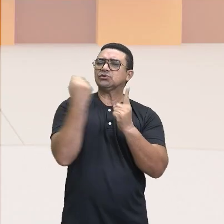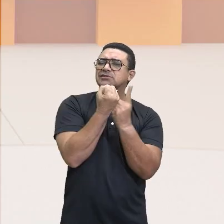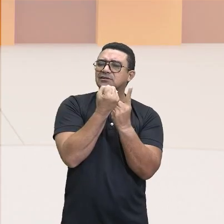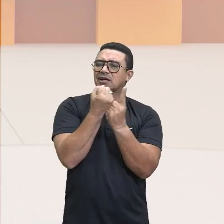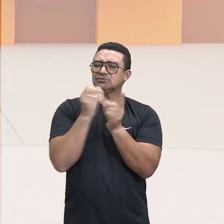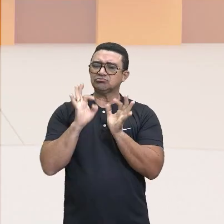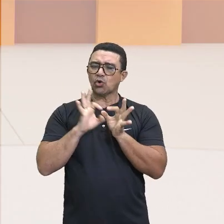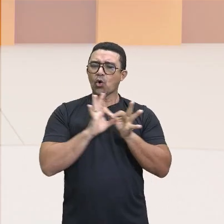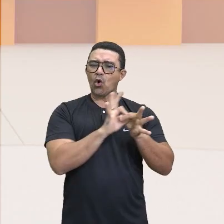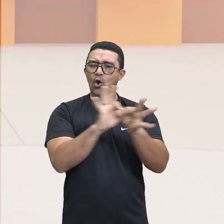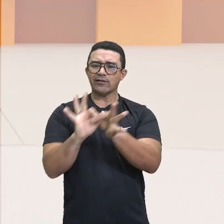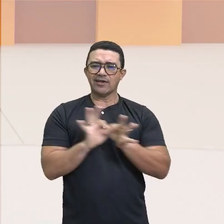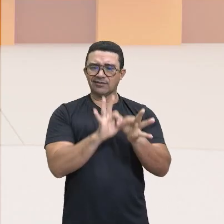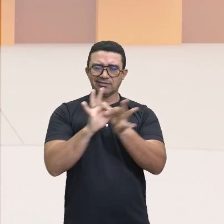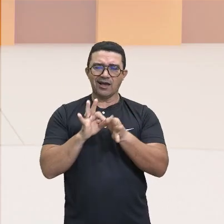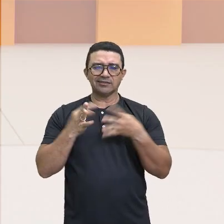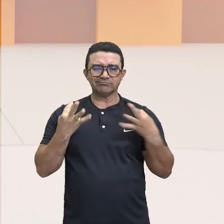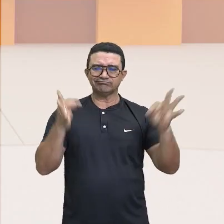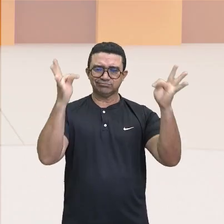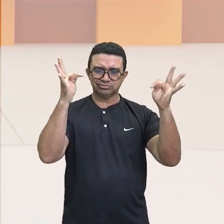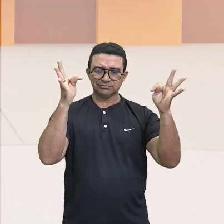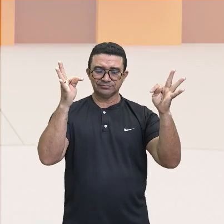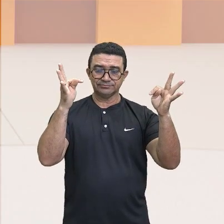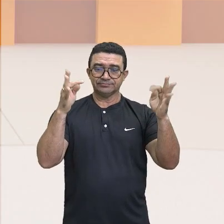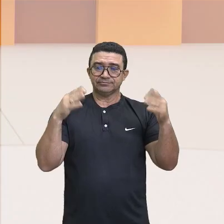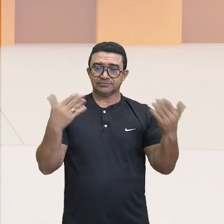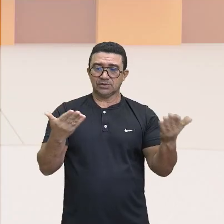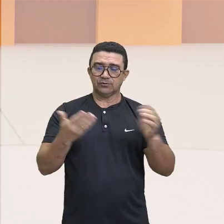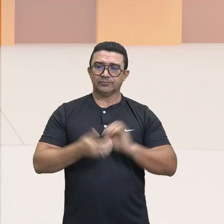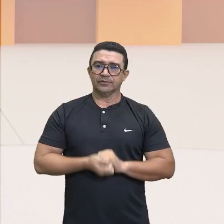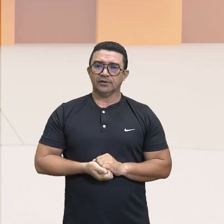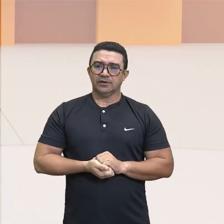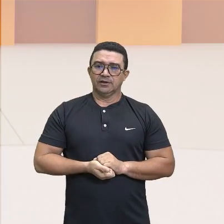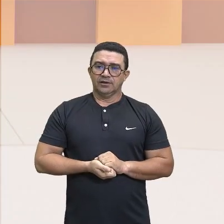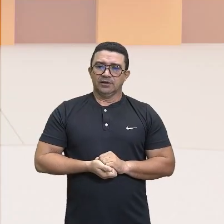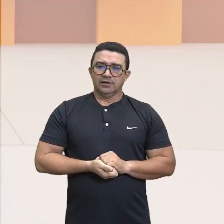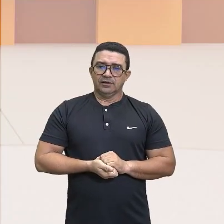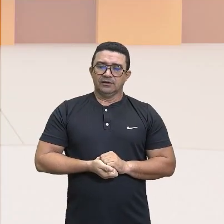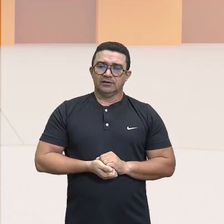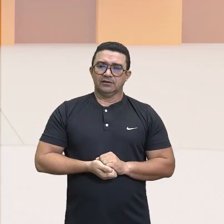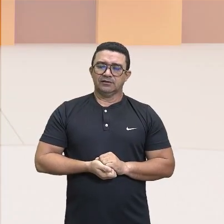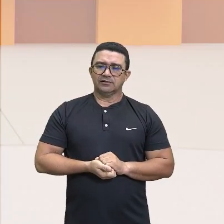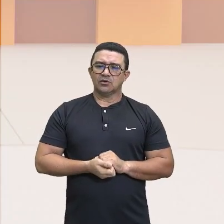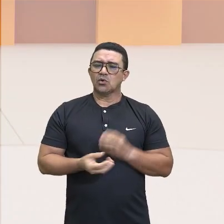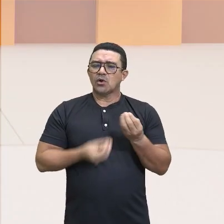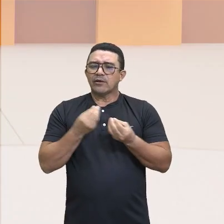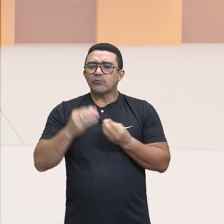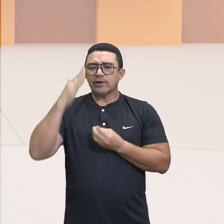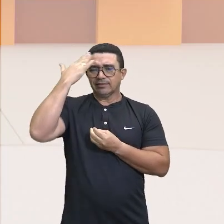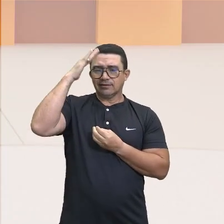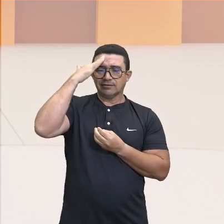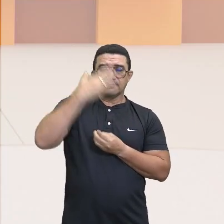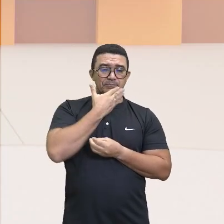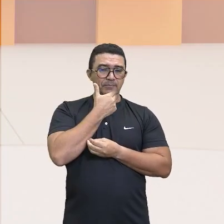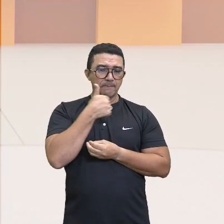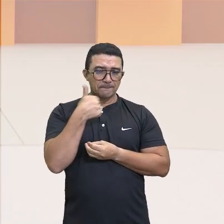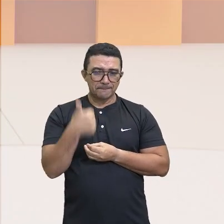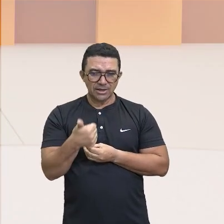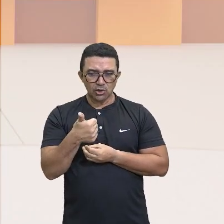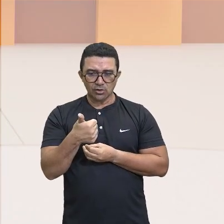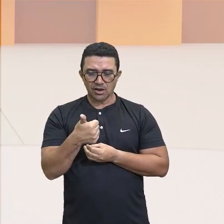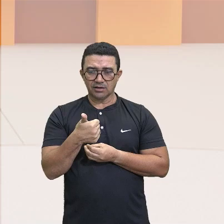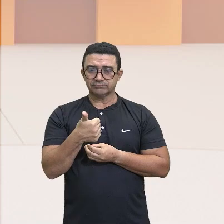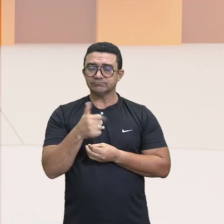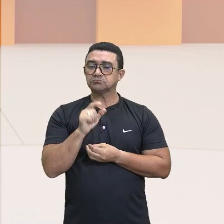totalmente conectada. Pessoal, uma das coisas que a gente pode tentar compreender para melhorar esse nosso